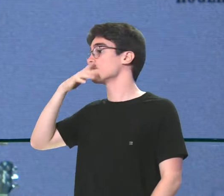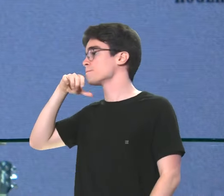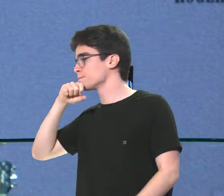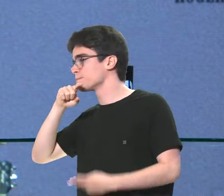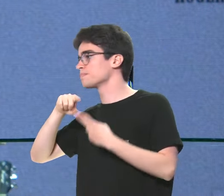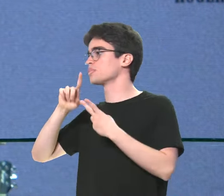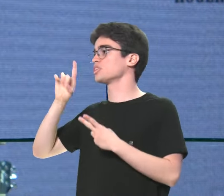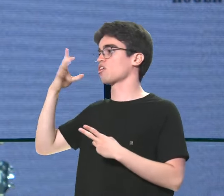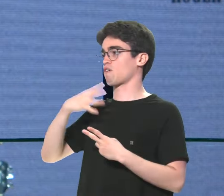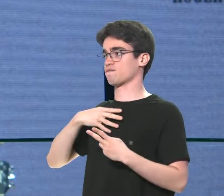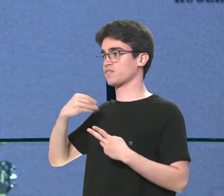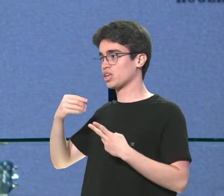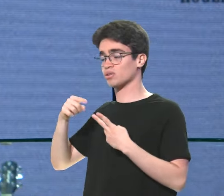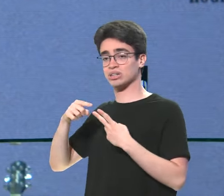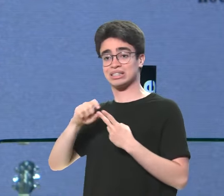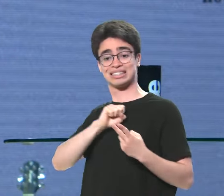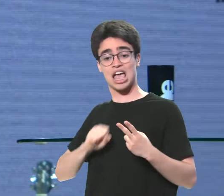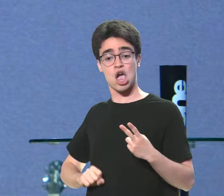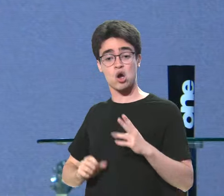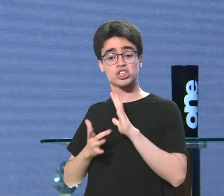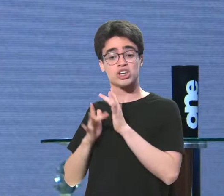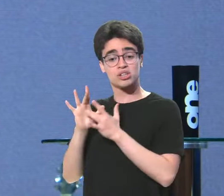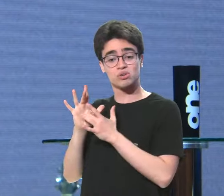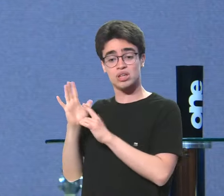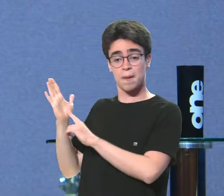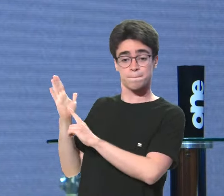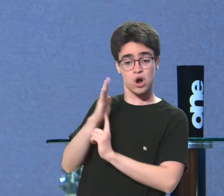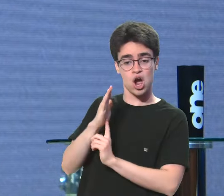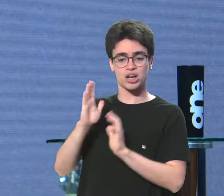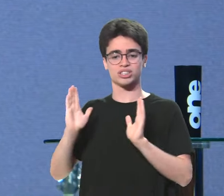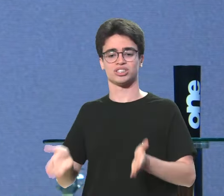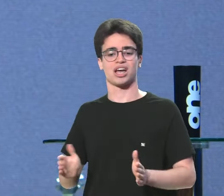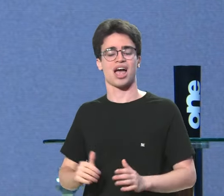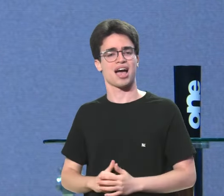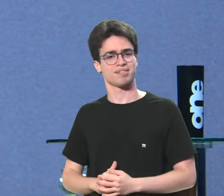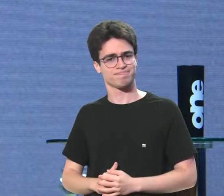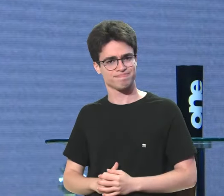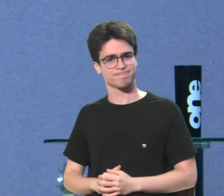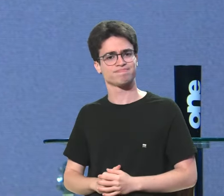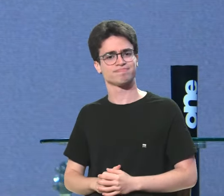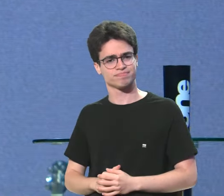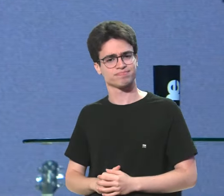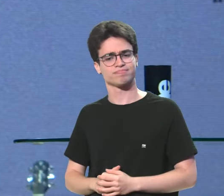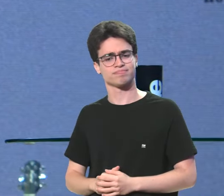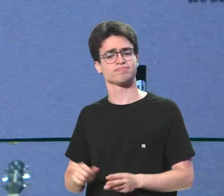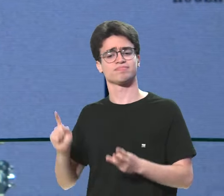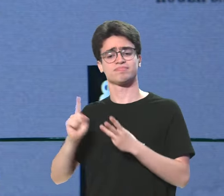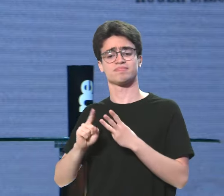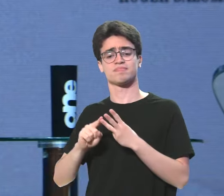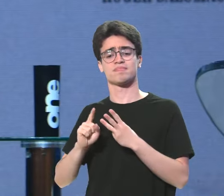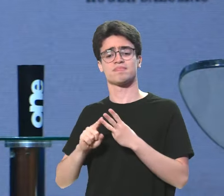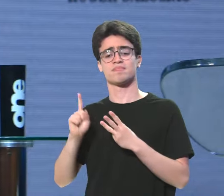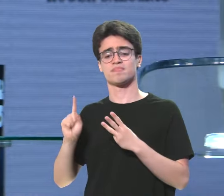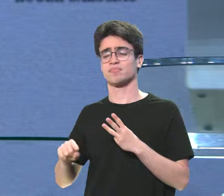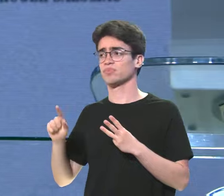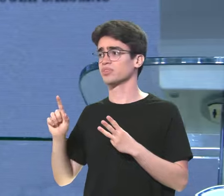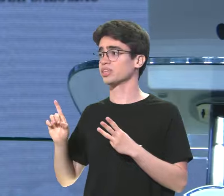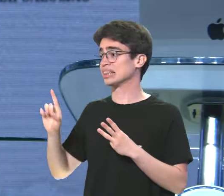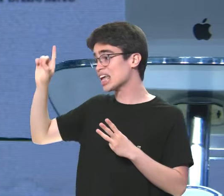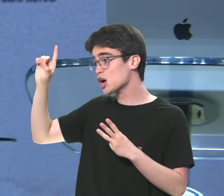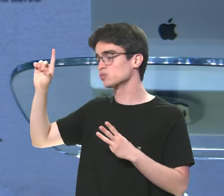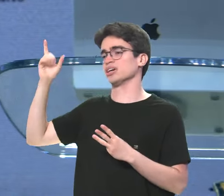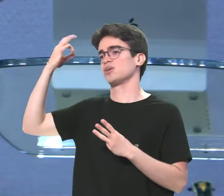Filho Senhor Jesus que tinha se revelado a ele agora H pouco e terceiro do